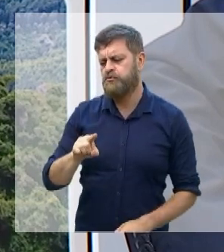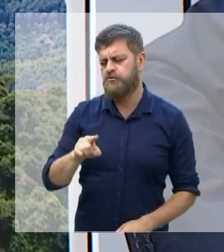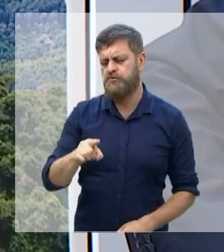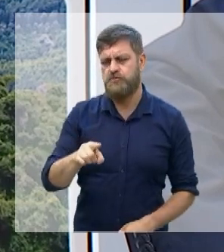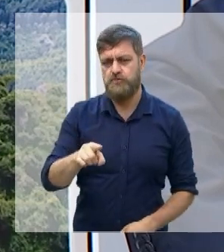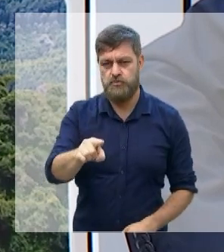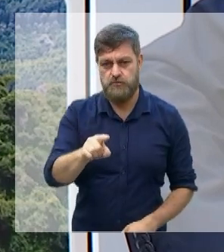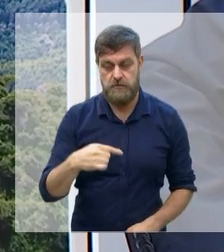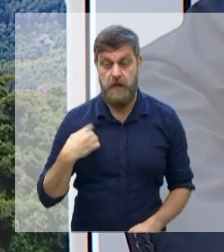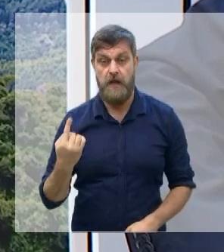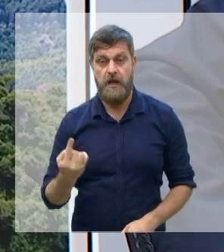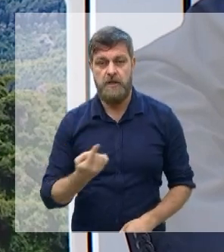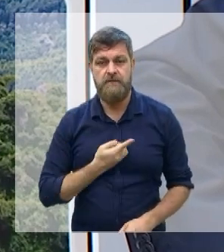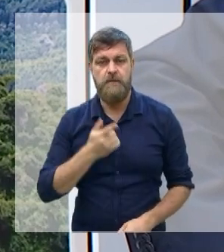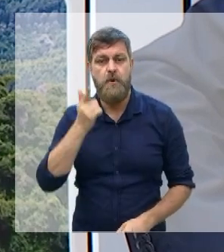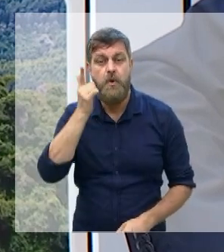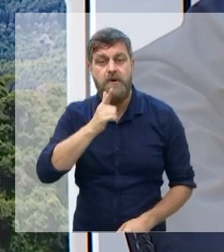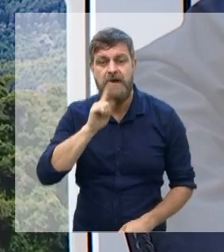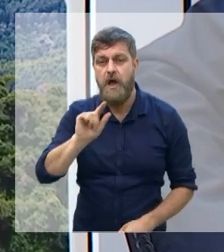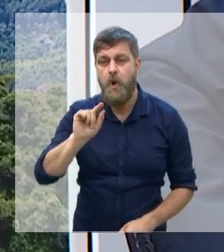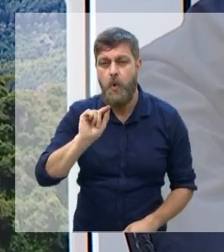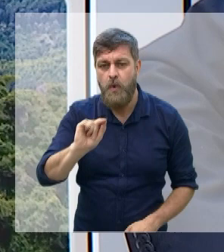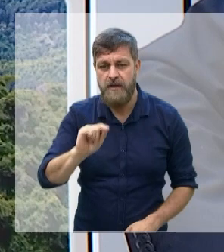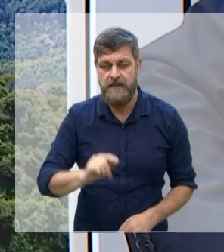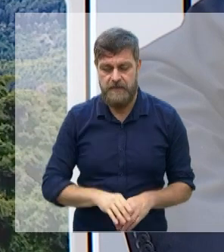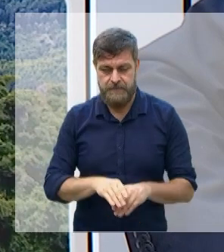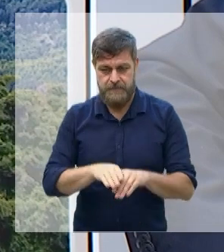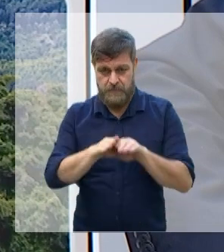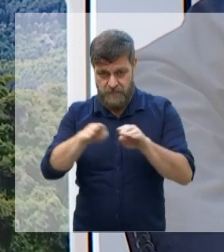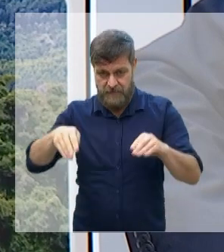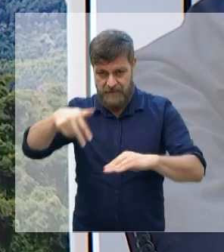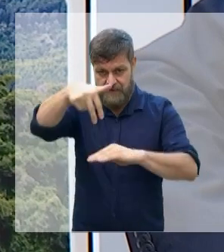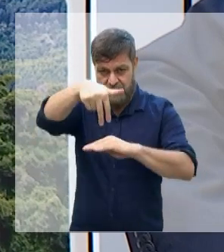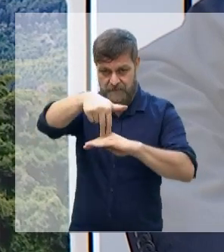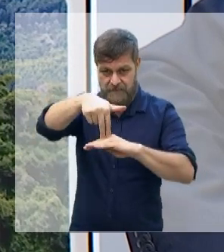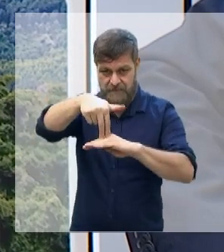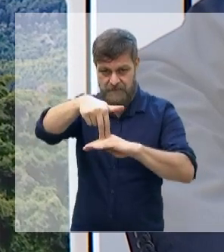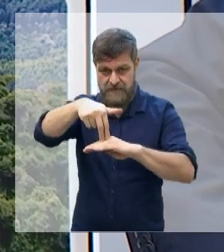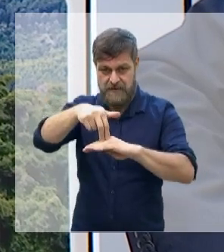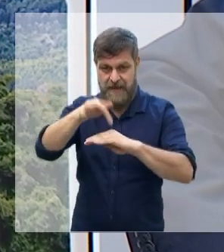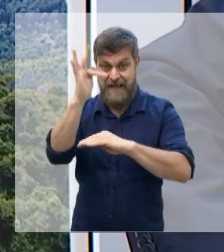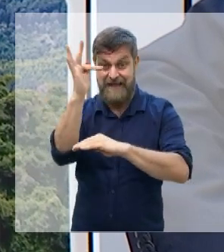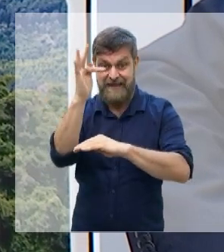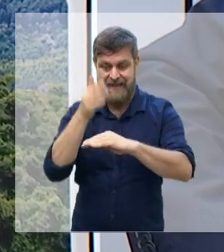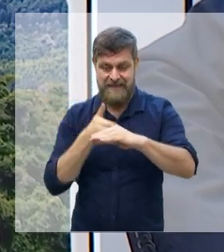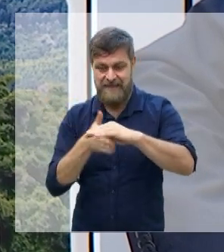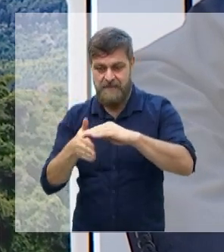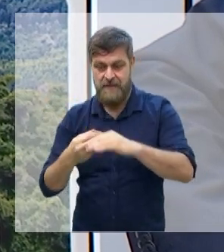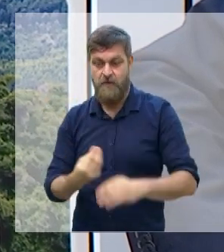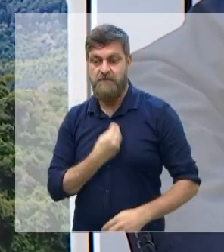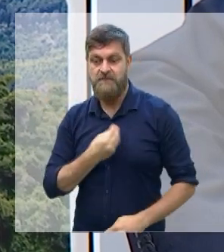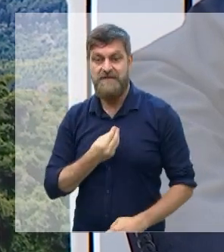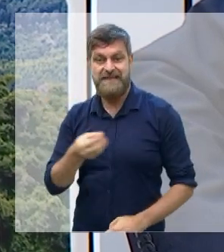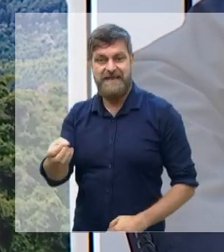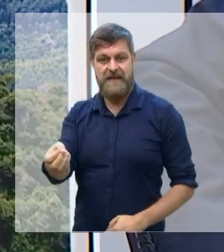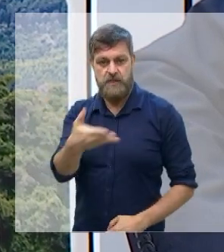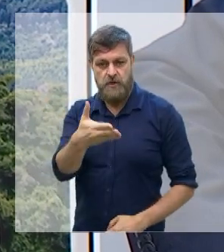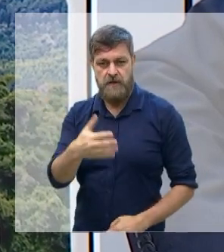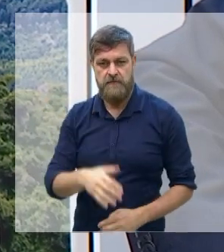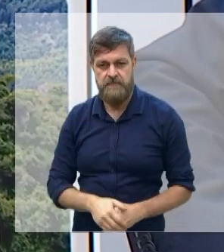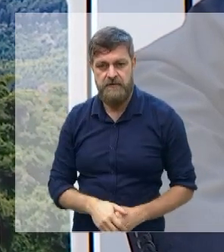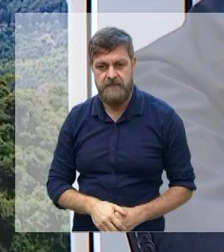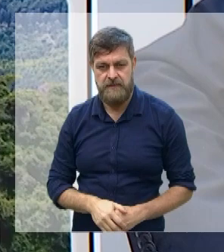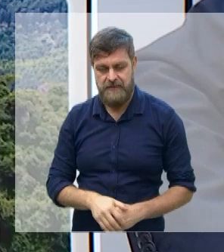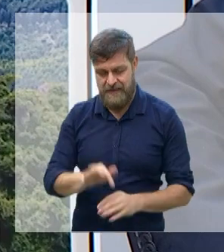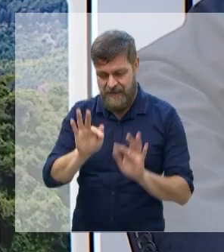nós vamos aí o próximo terminal que terá o terminal vida nova que no final do do